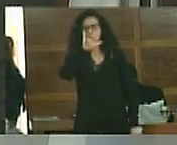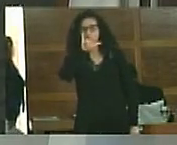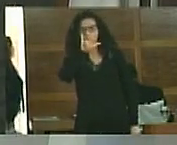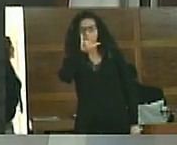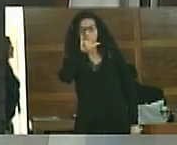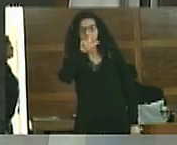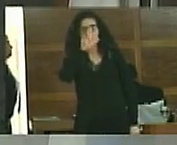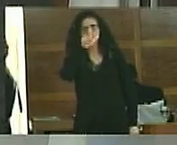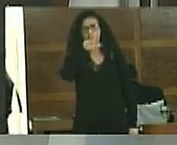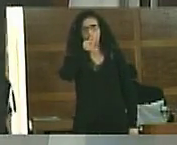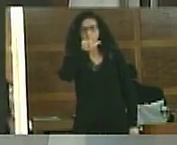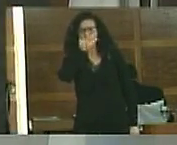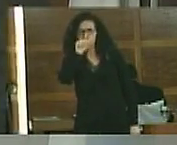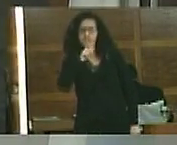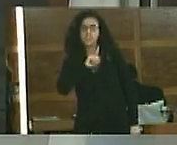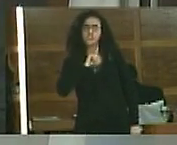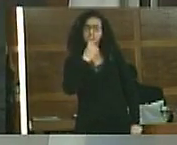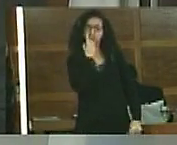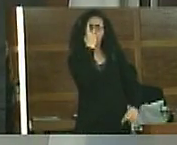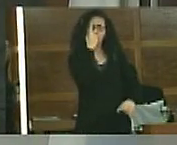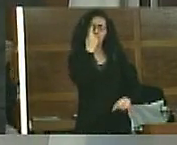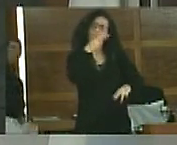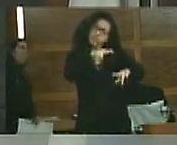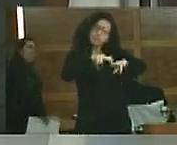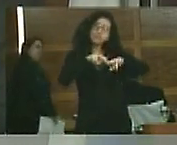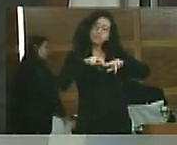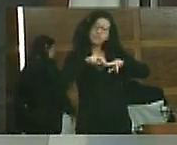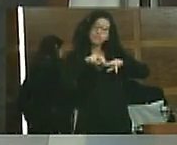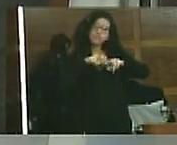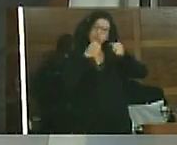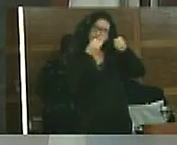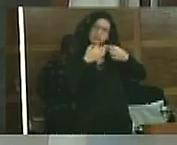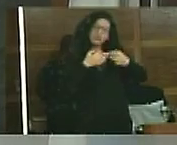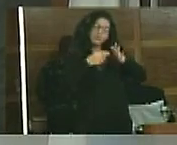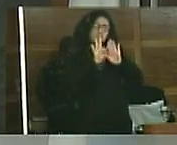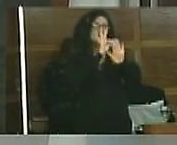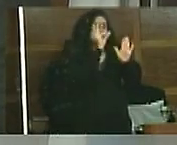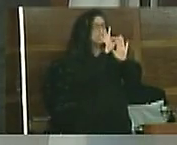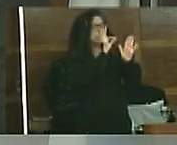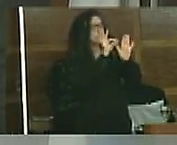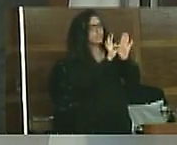motivo. Está aqui, se nós formos citar aqui, ó, lista de